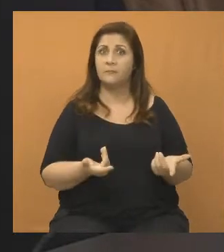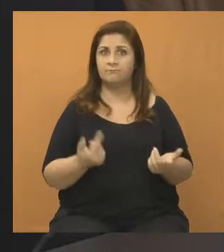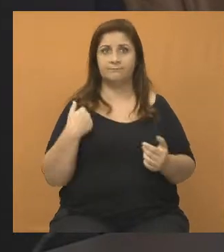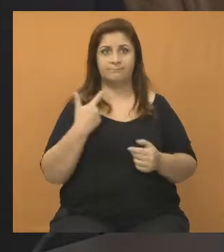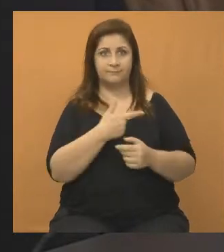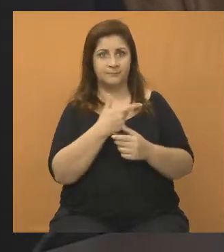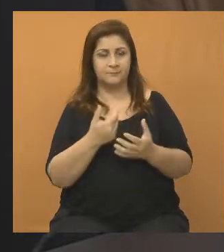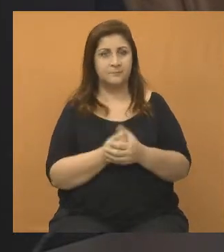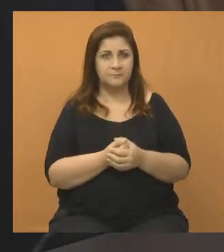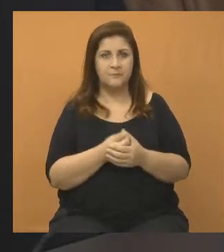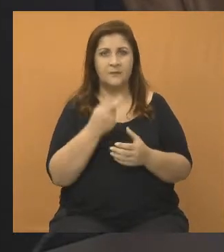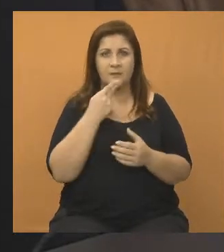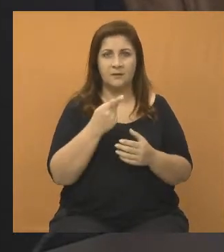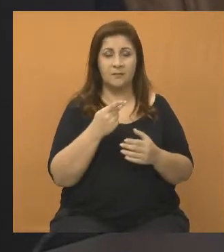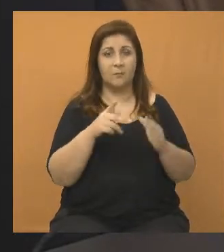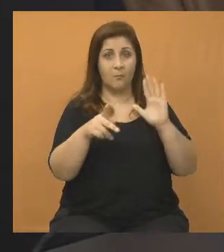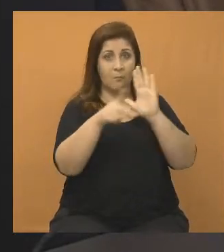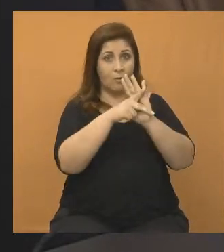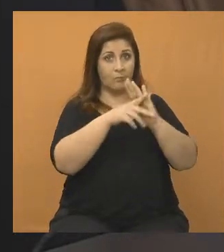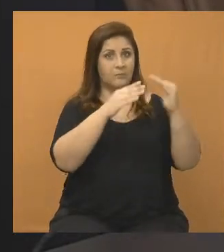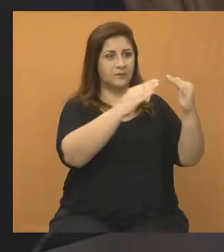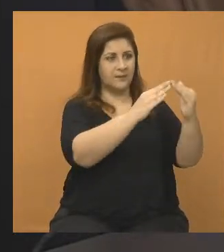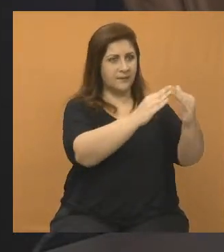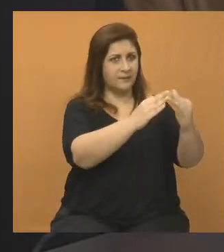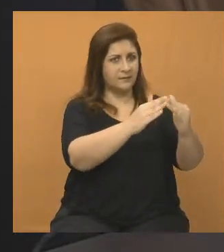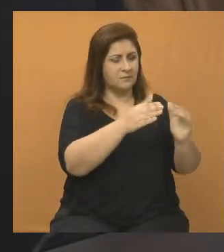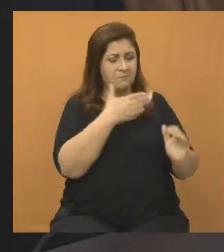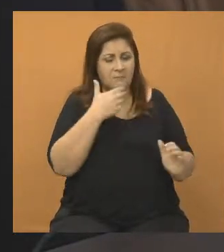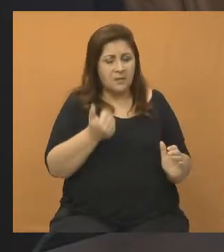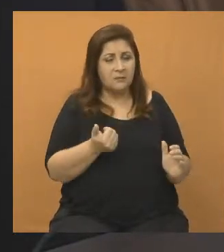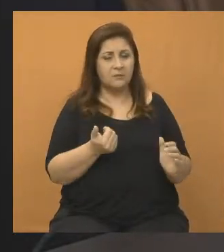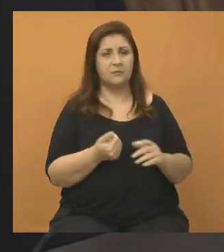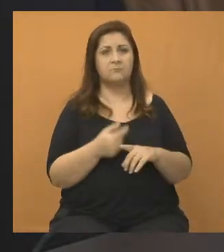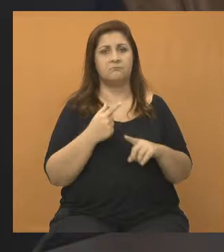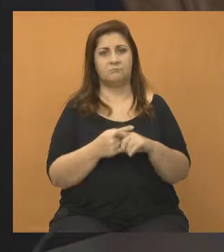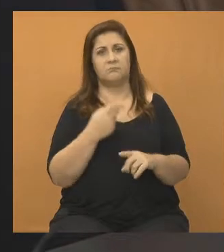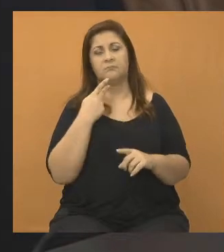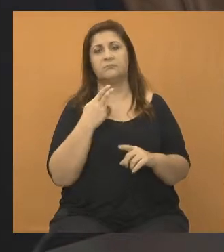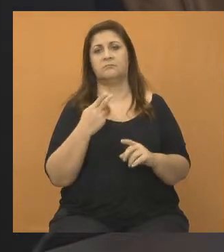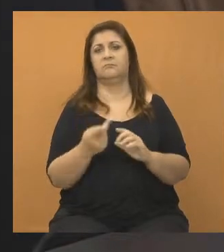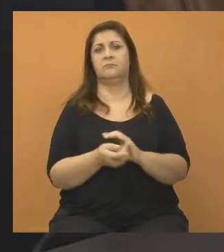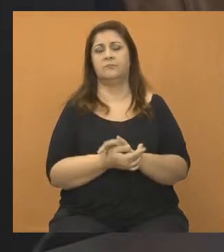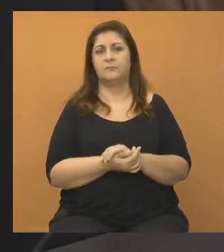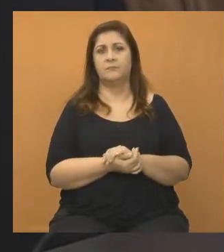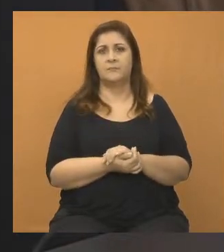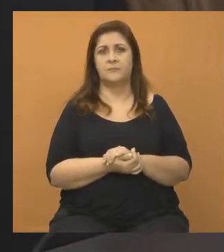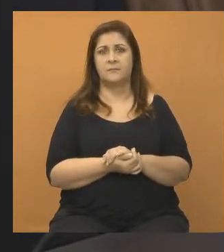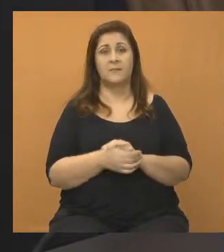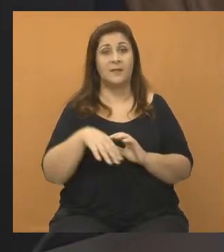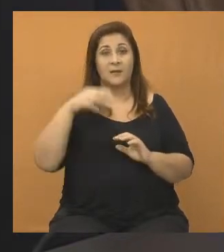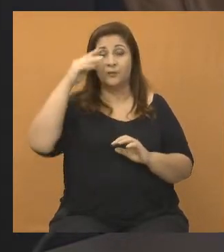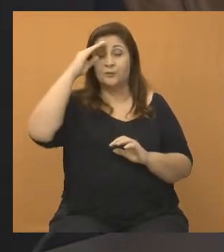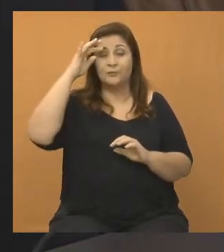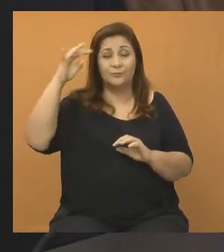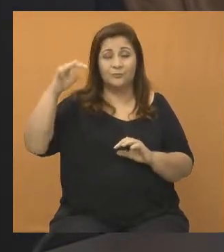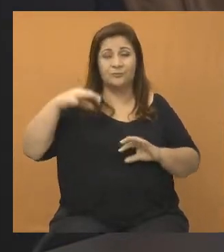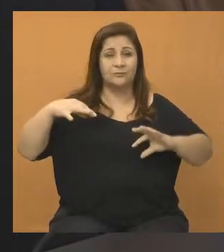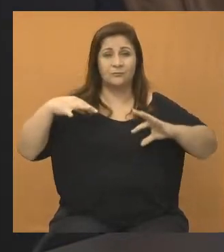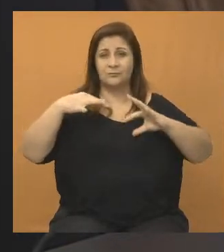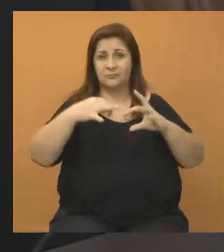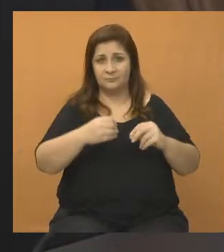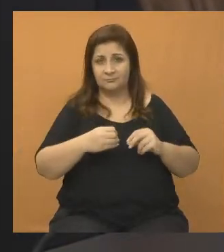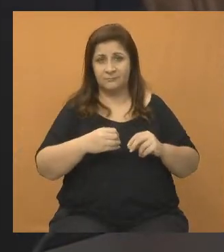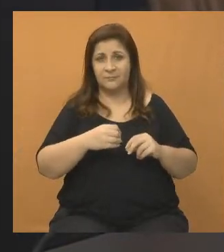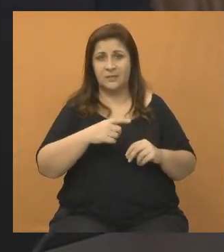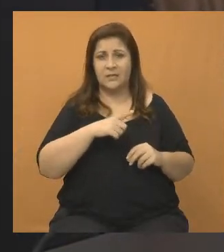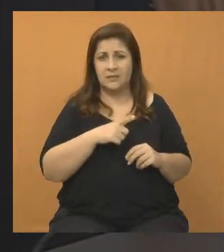chama, né, de habitação de uma forma mais coerente. Porque eu confesso para vocês, sonho de todos seria que realmente nós tivéssemos